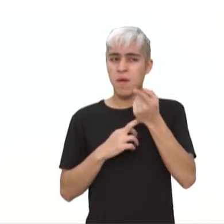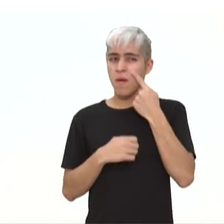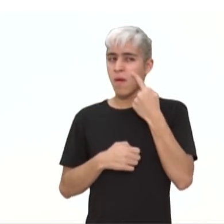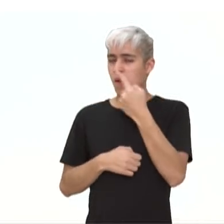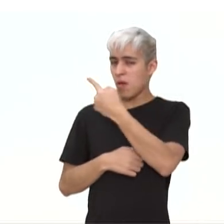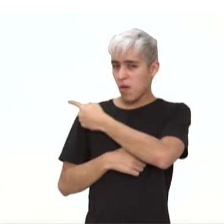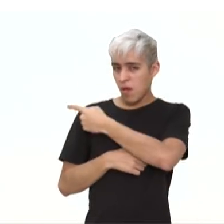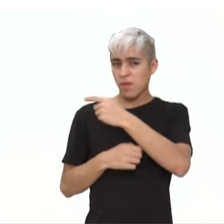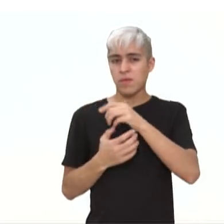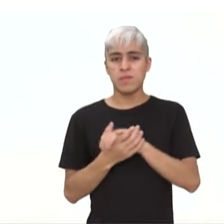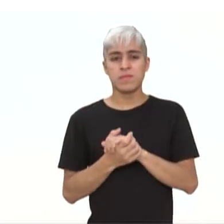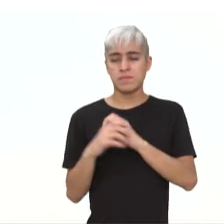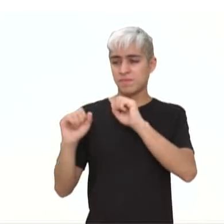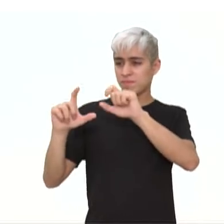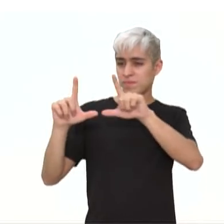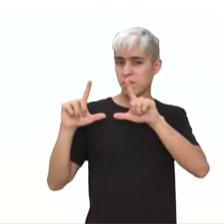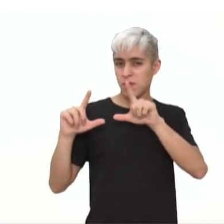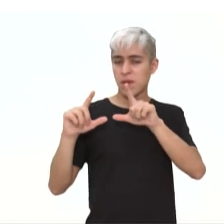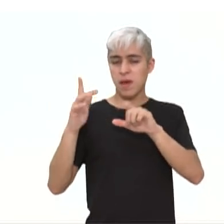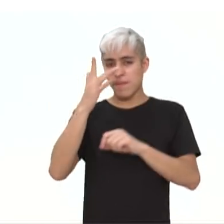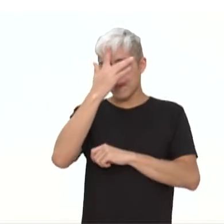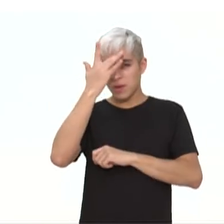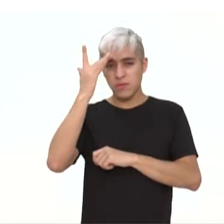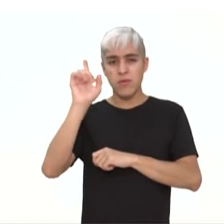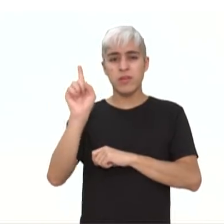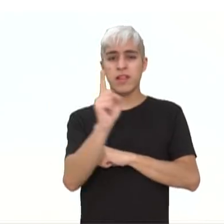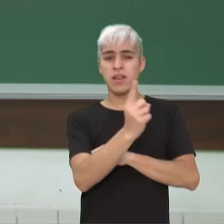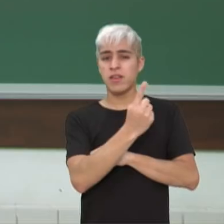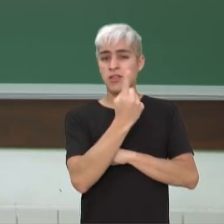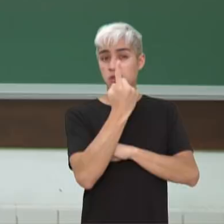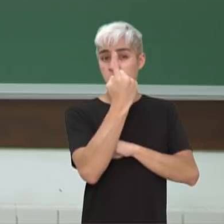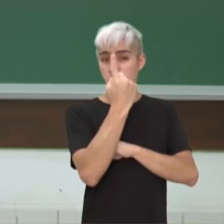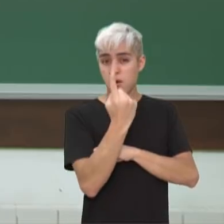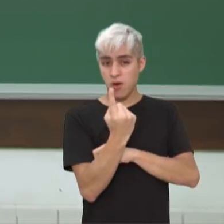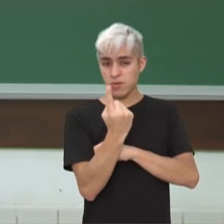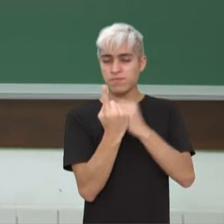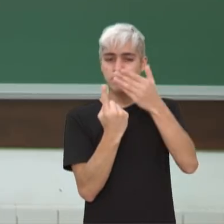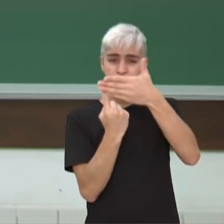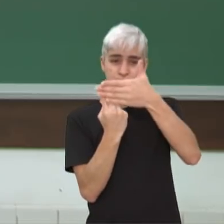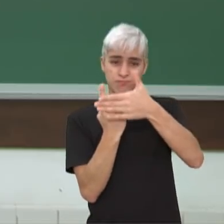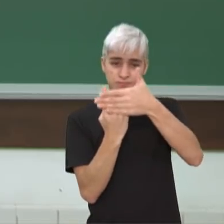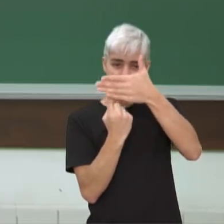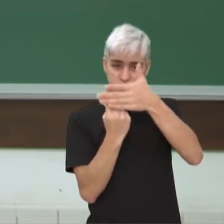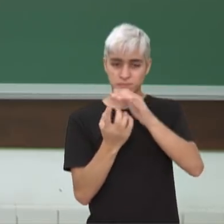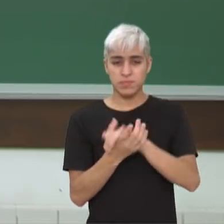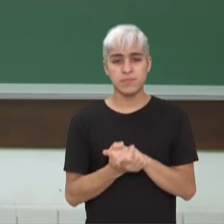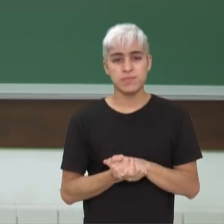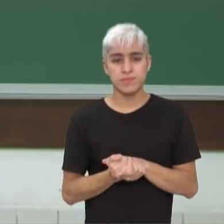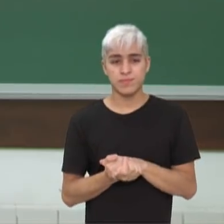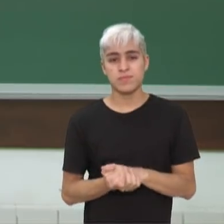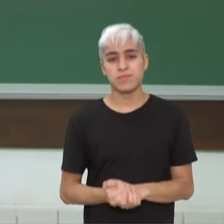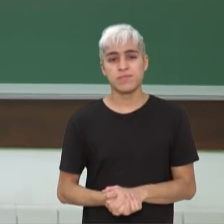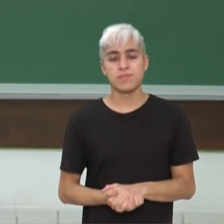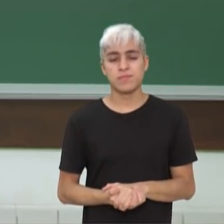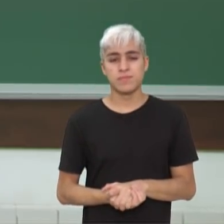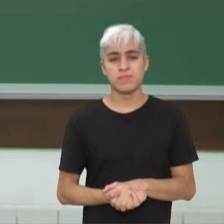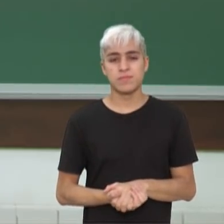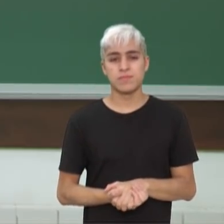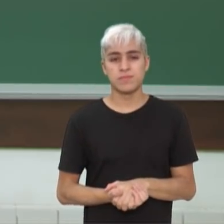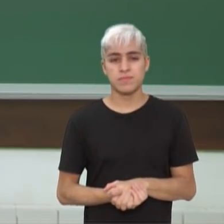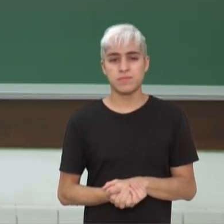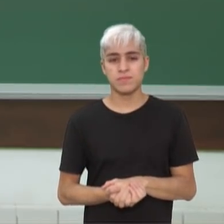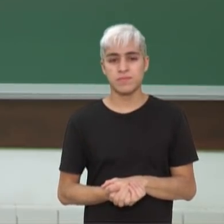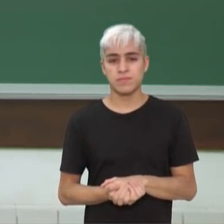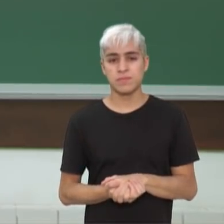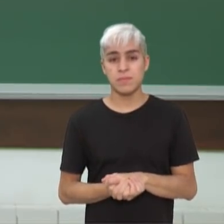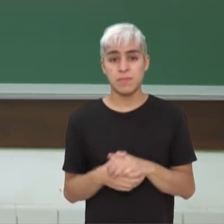na GIF, uma visão de costas ali da pessoa que está fazendo o movimento. Basicamente, ela levanta o cotovelo, trava aqui